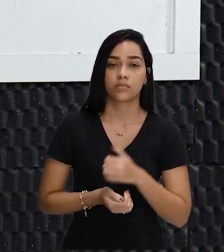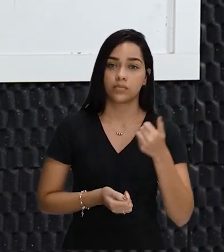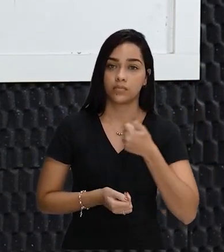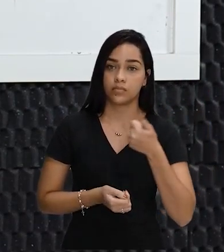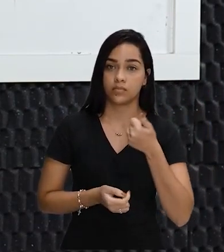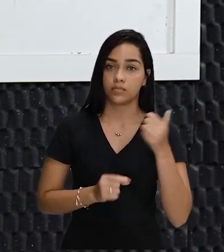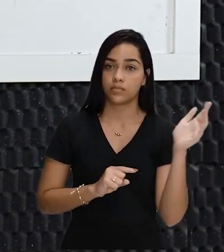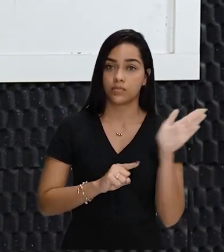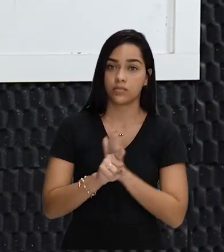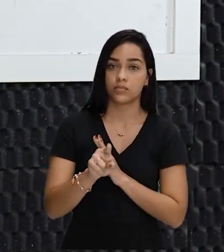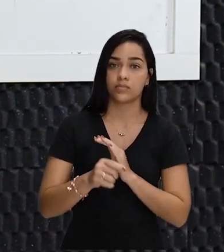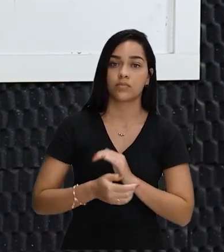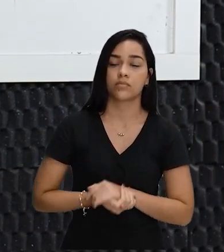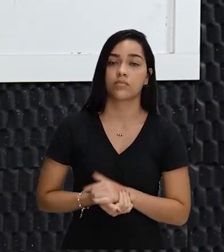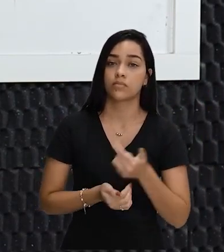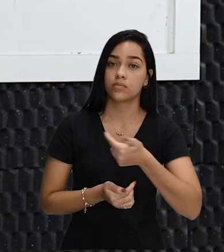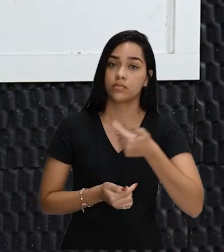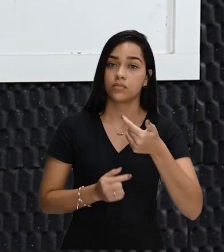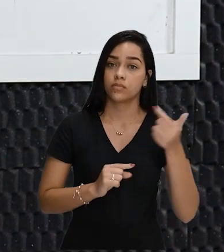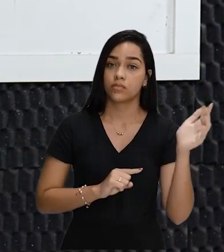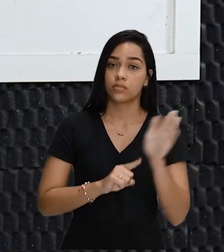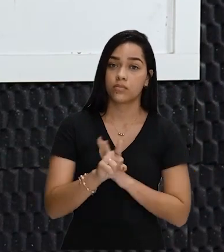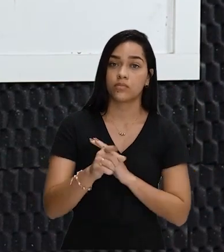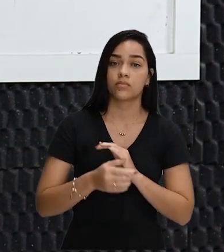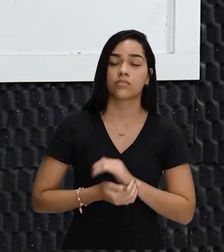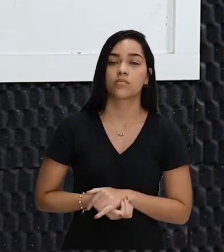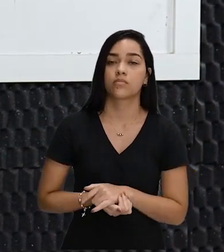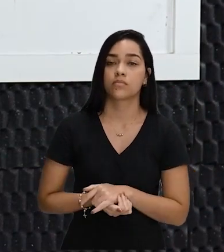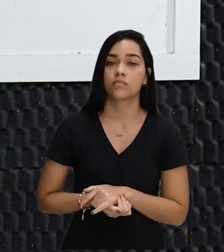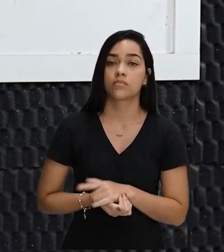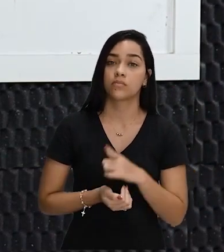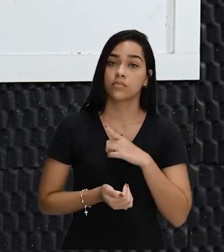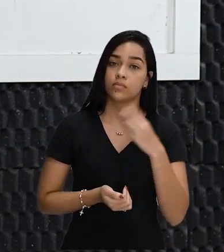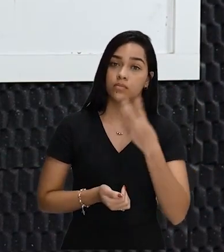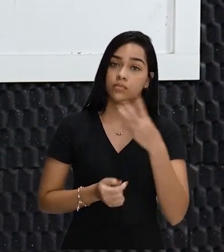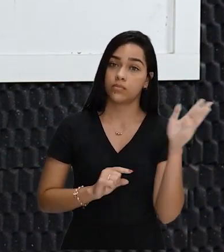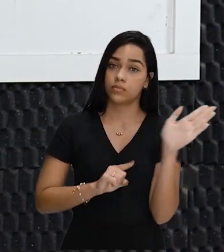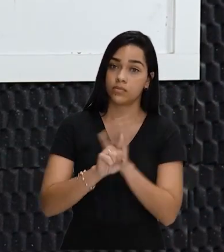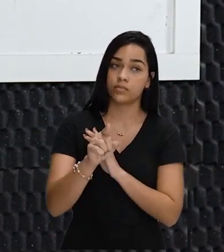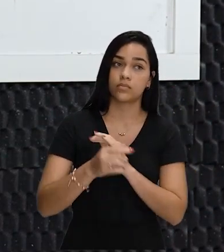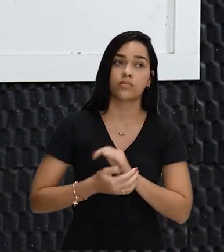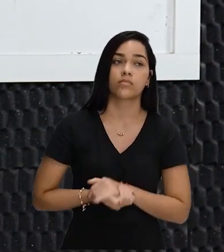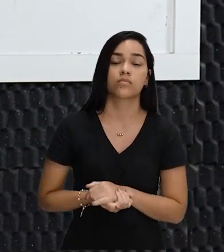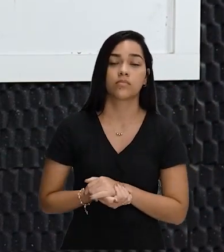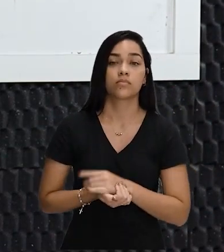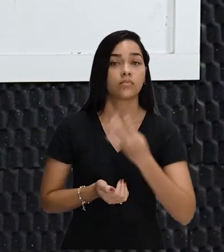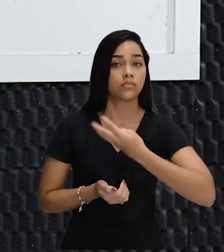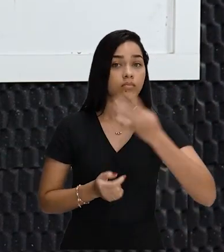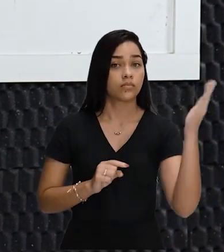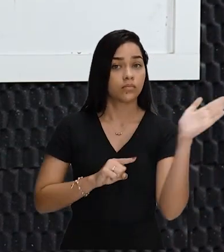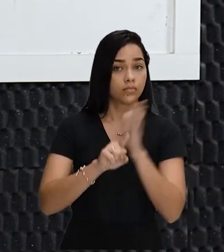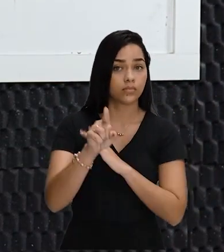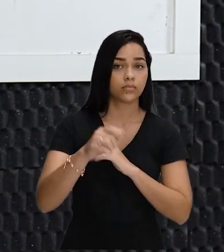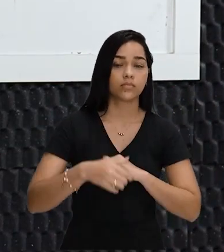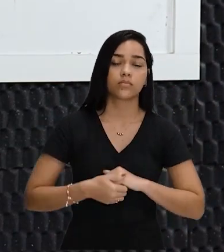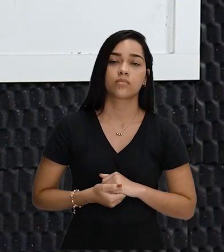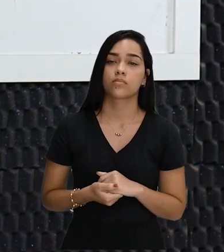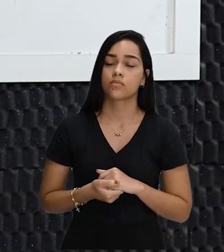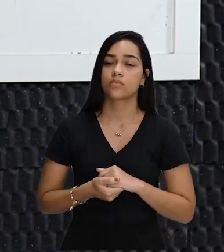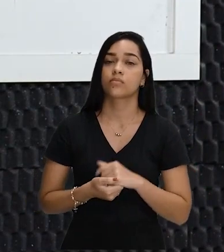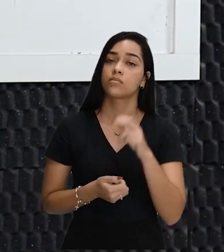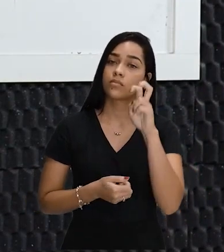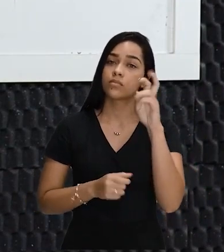aqui é a primeira questão aqui é a segunda questão aqui a terceira questão aqui a quarta questão